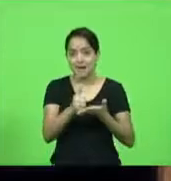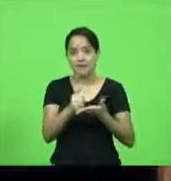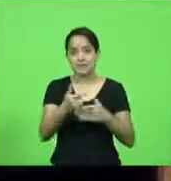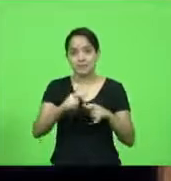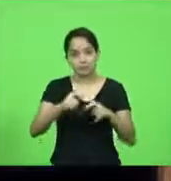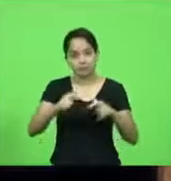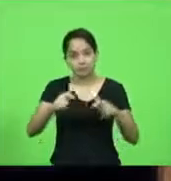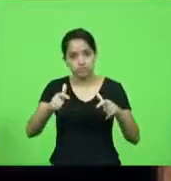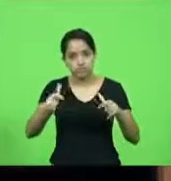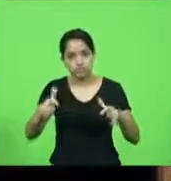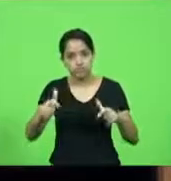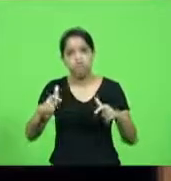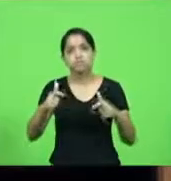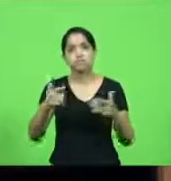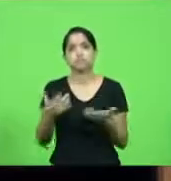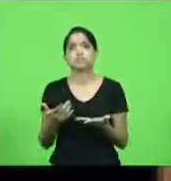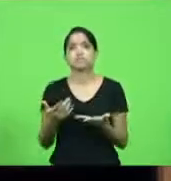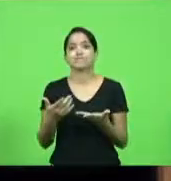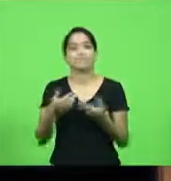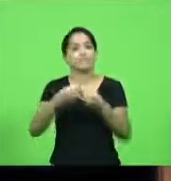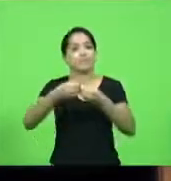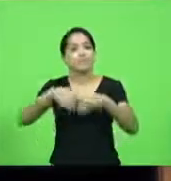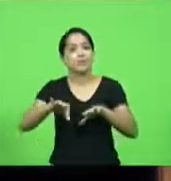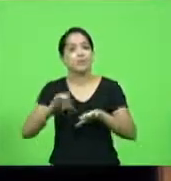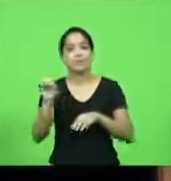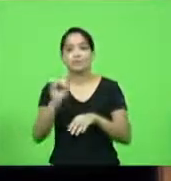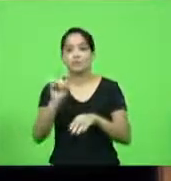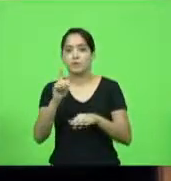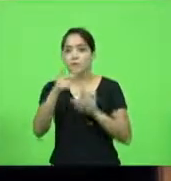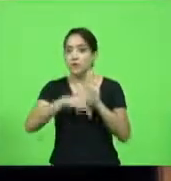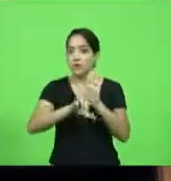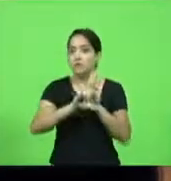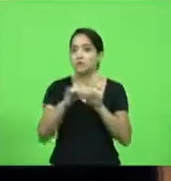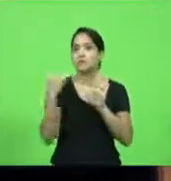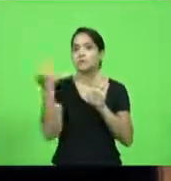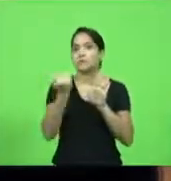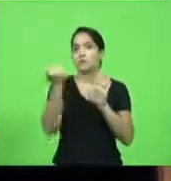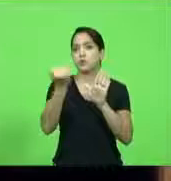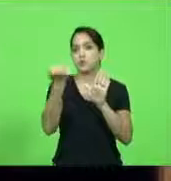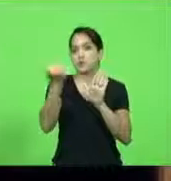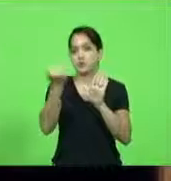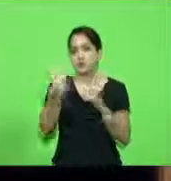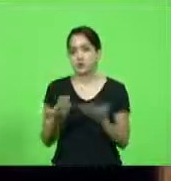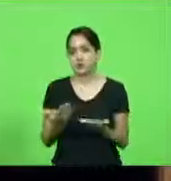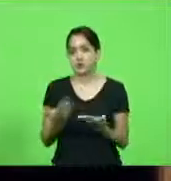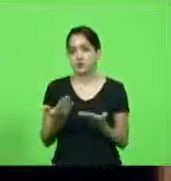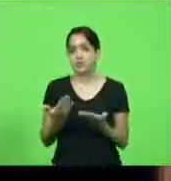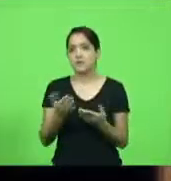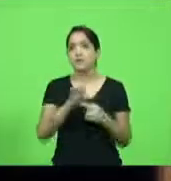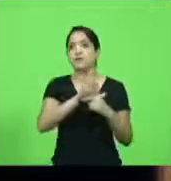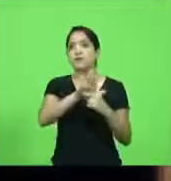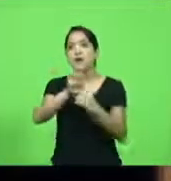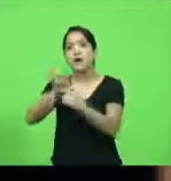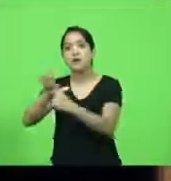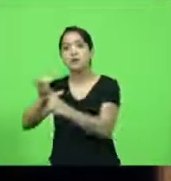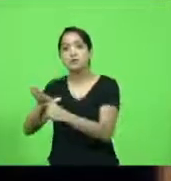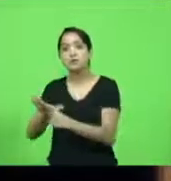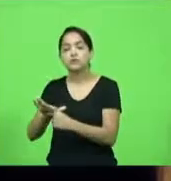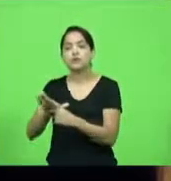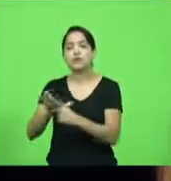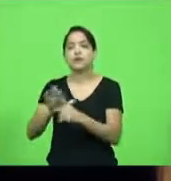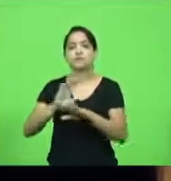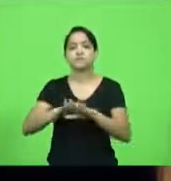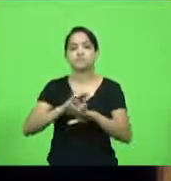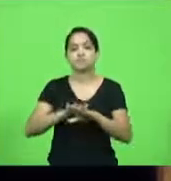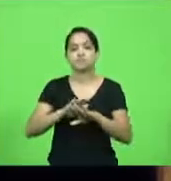o governador Carlos Moisés não prejudique projetos importantes, projetos que vêm ao encontro e dá a mão amiga para aquele